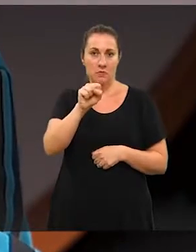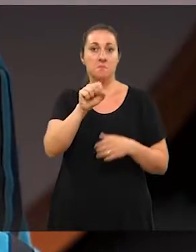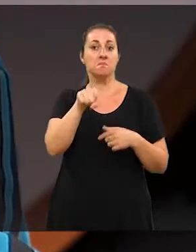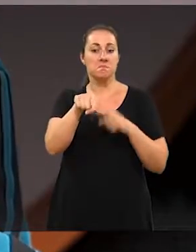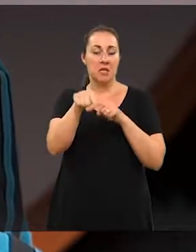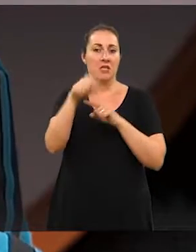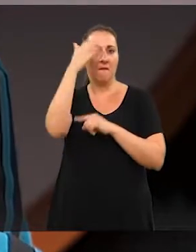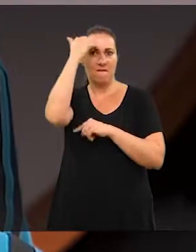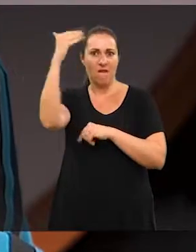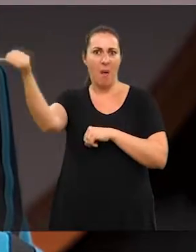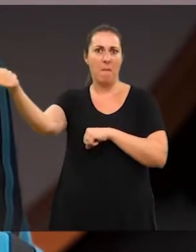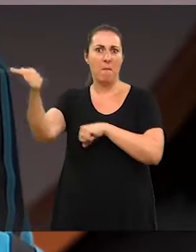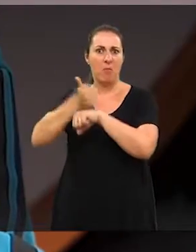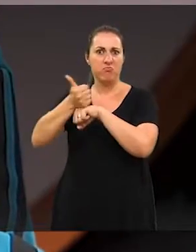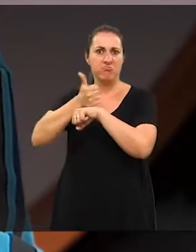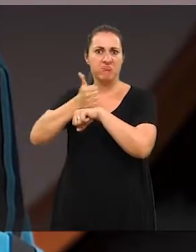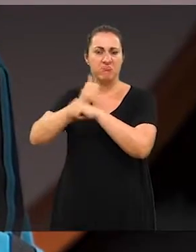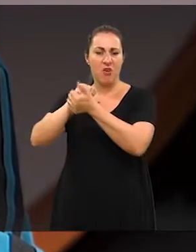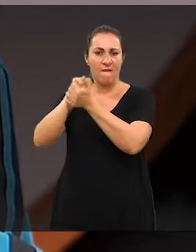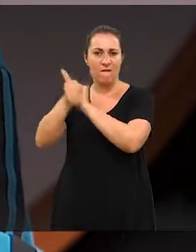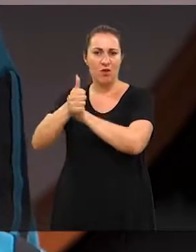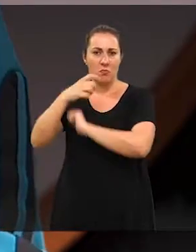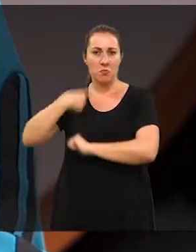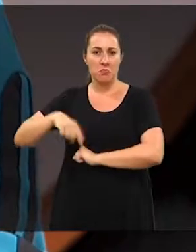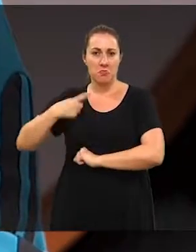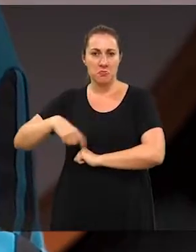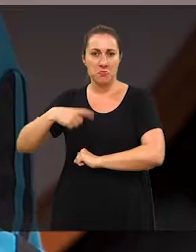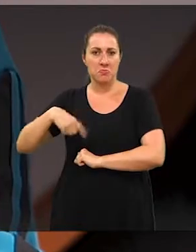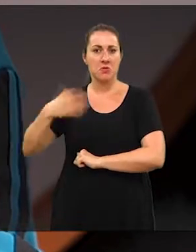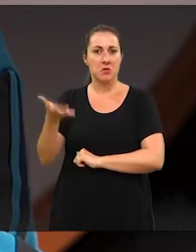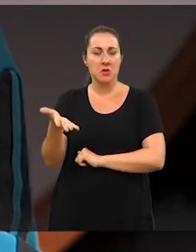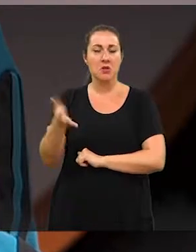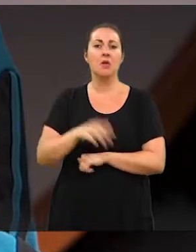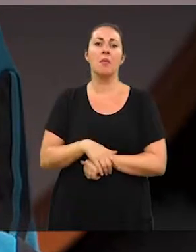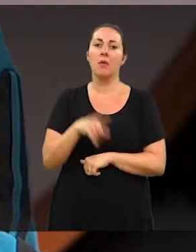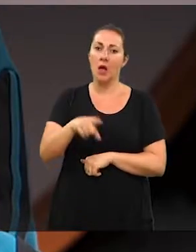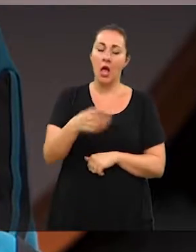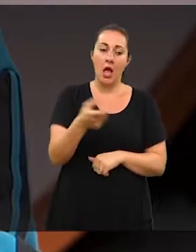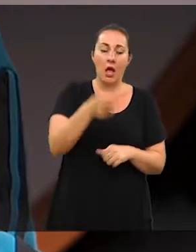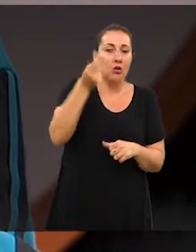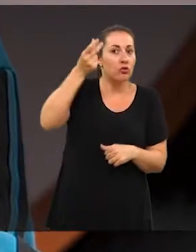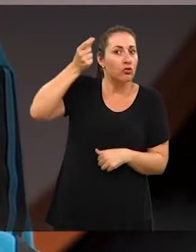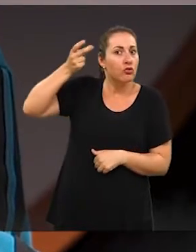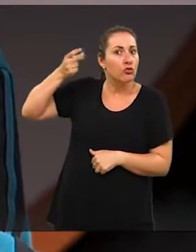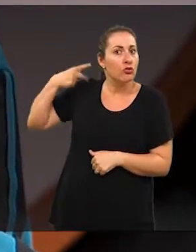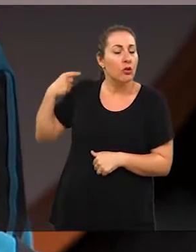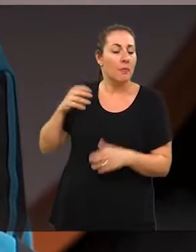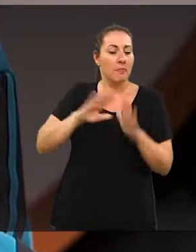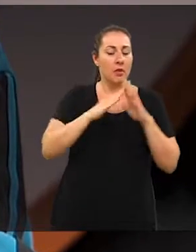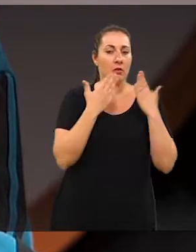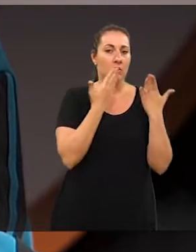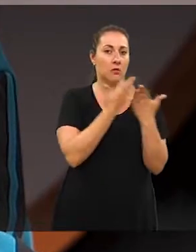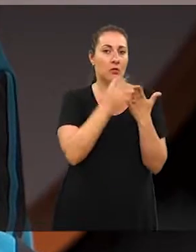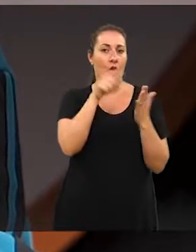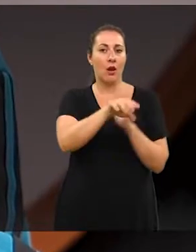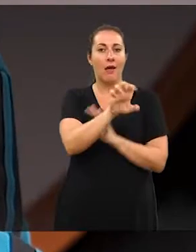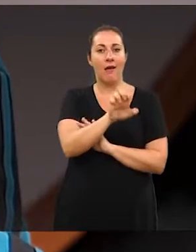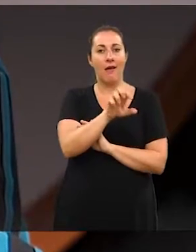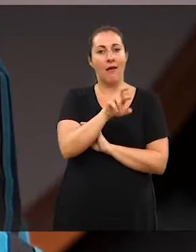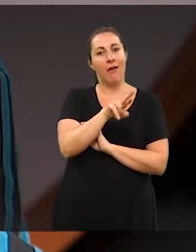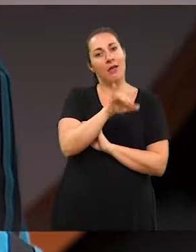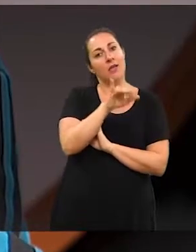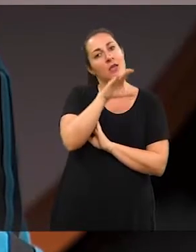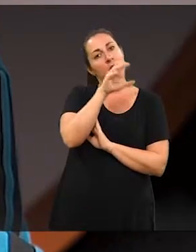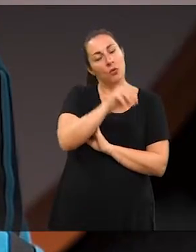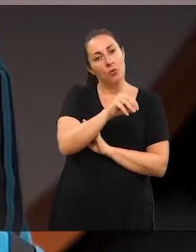Érico Veríssimo, né, no nosso antigo Polivalente, que hoje é a Escola Érico Veríssimo, né. Já na categoria mirim, a gente